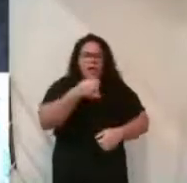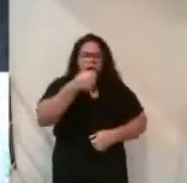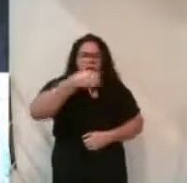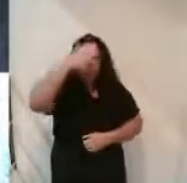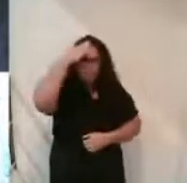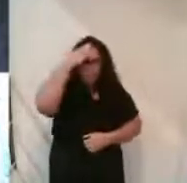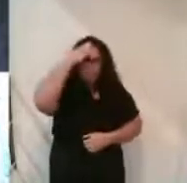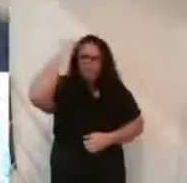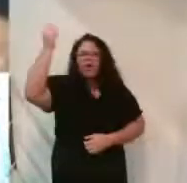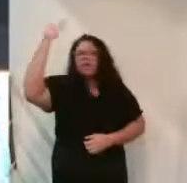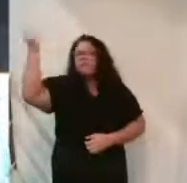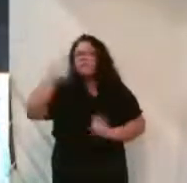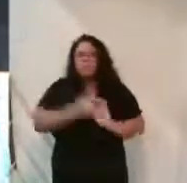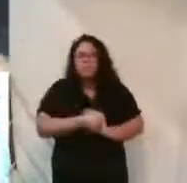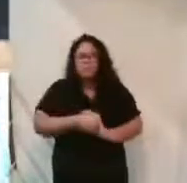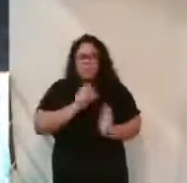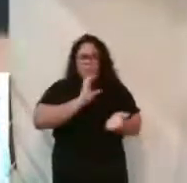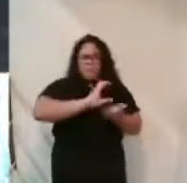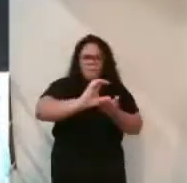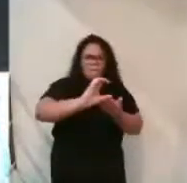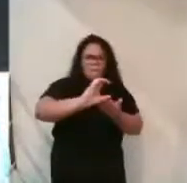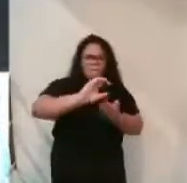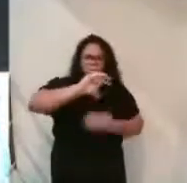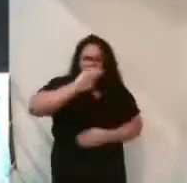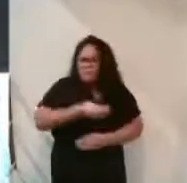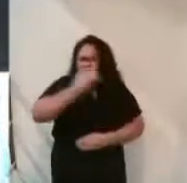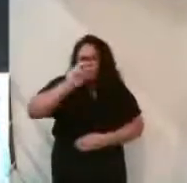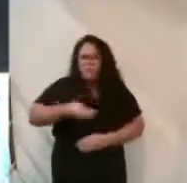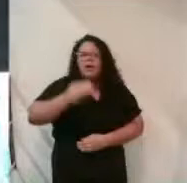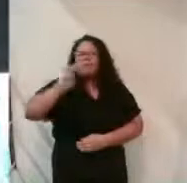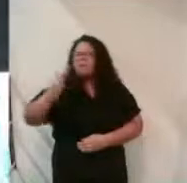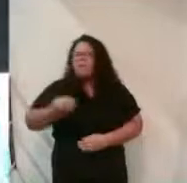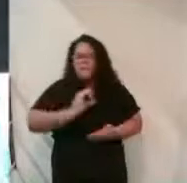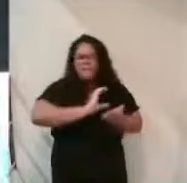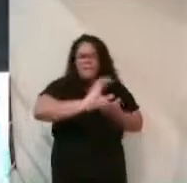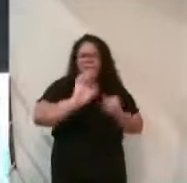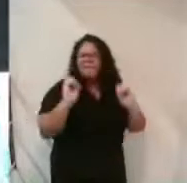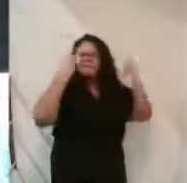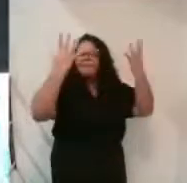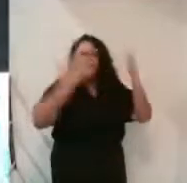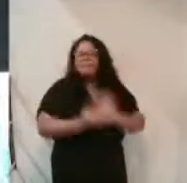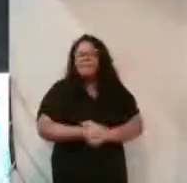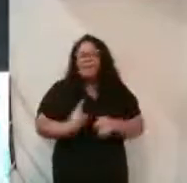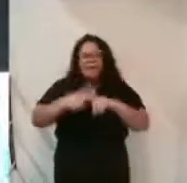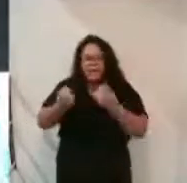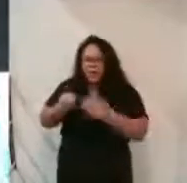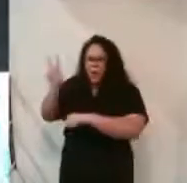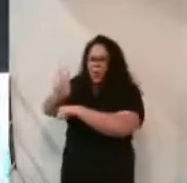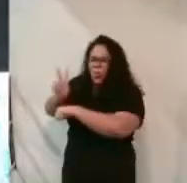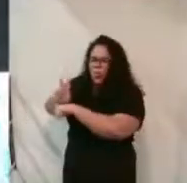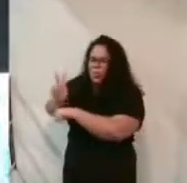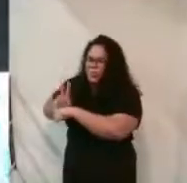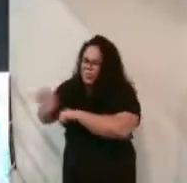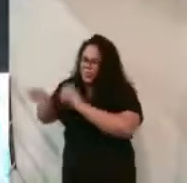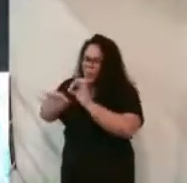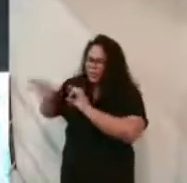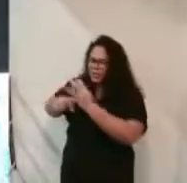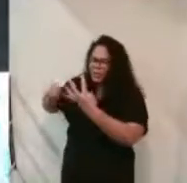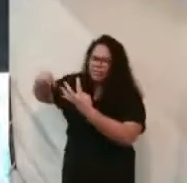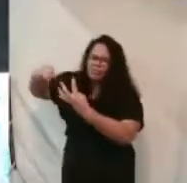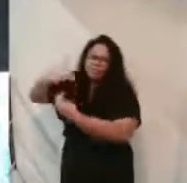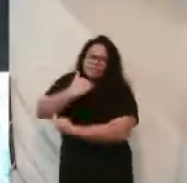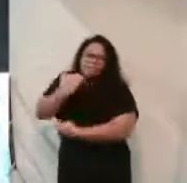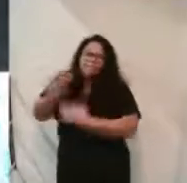do Estado. Eu tive a grata surpresa de ser colocado ali na secretaria e, além de ser secretário, eu continuo fazendo